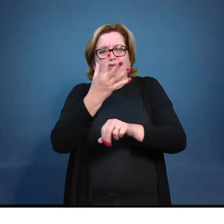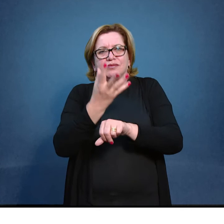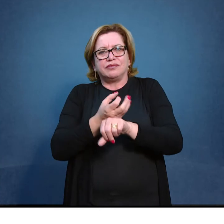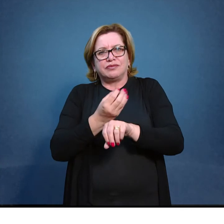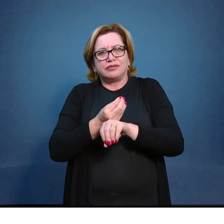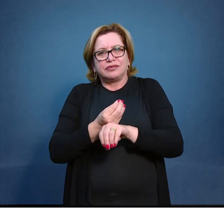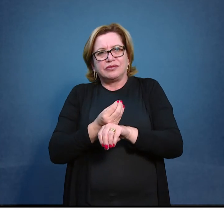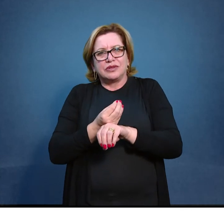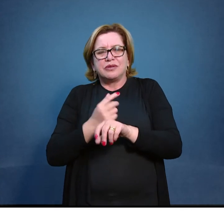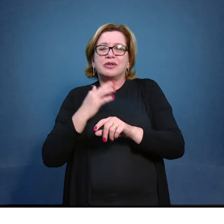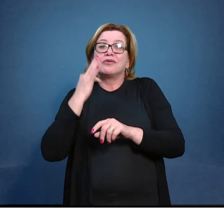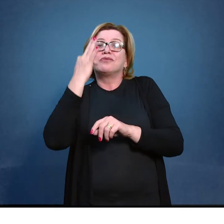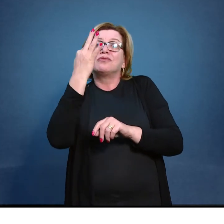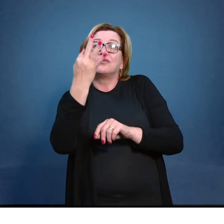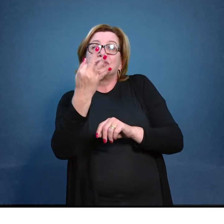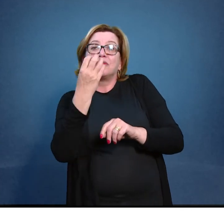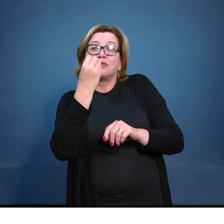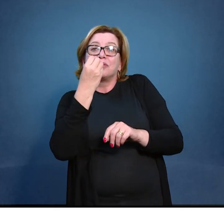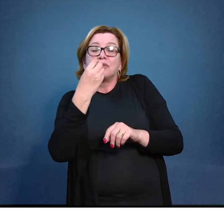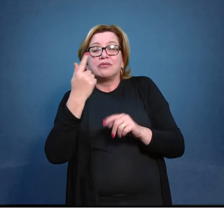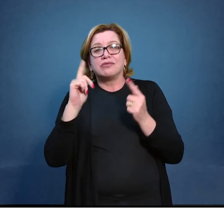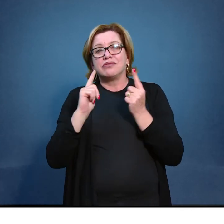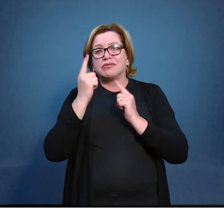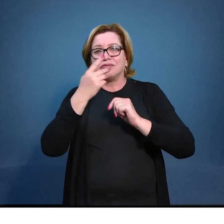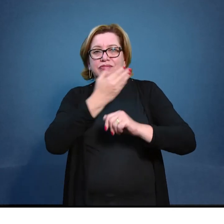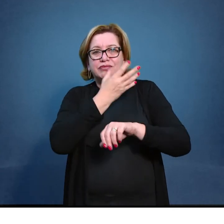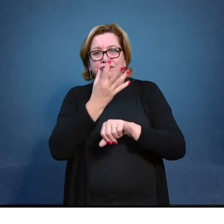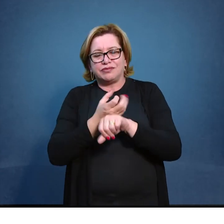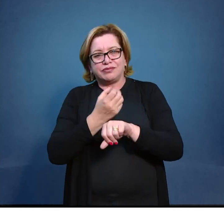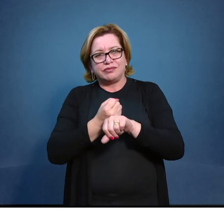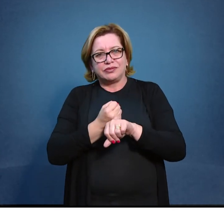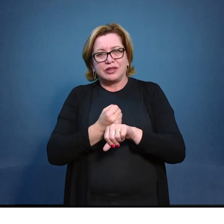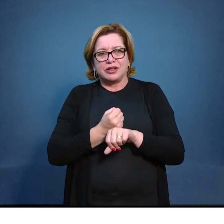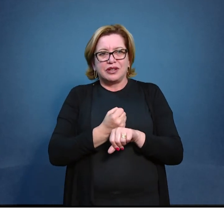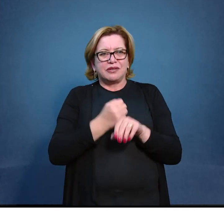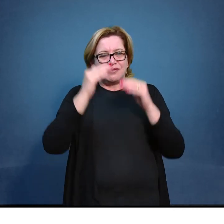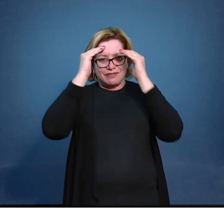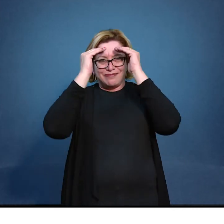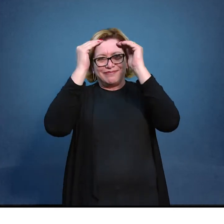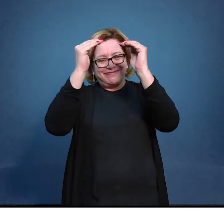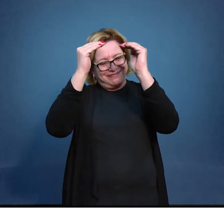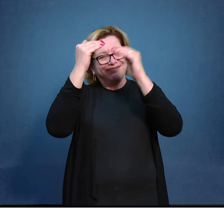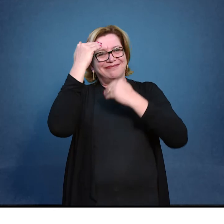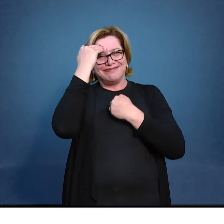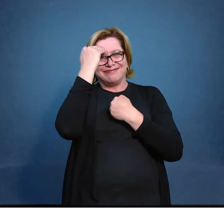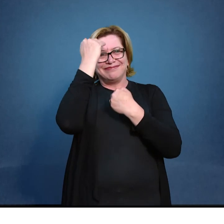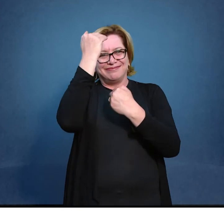gestores tributários. Agradeço a atenção de vocês e bons estudos.